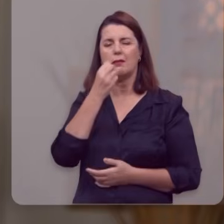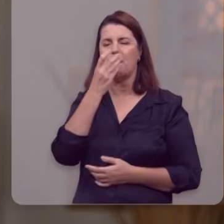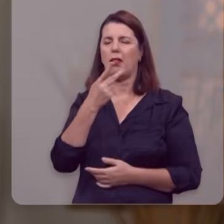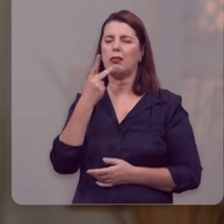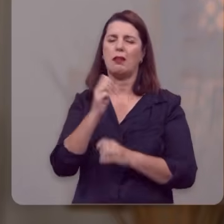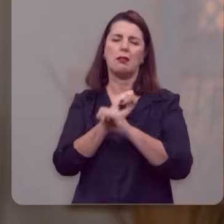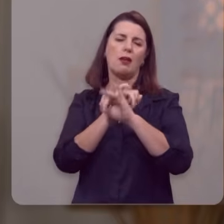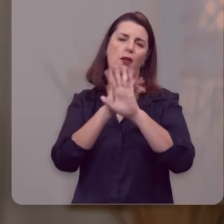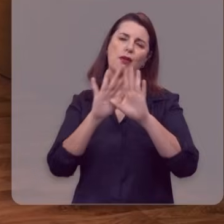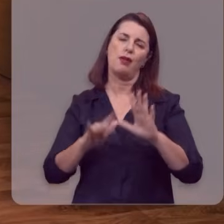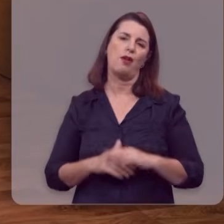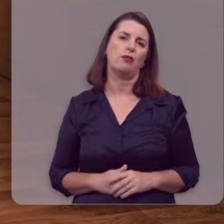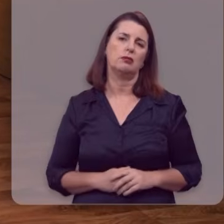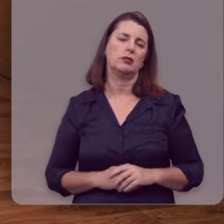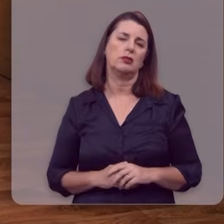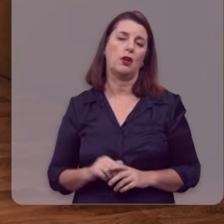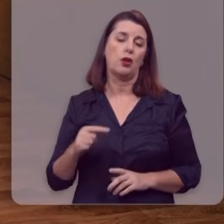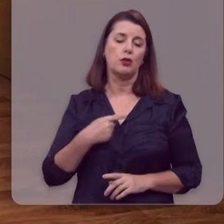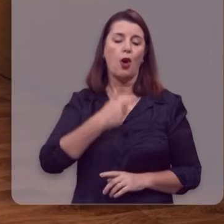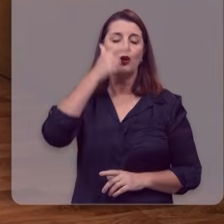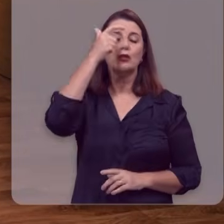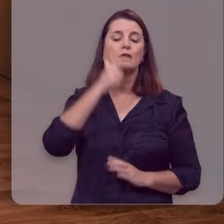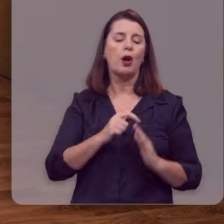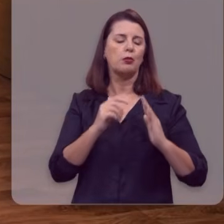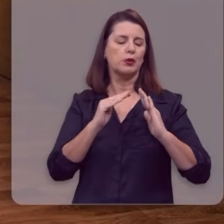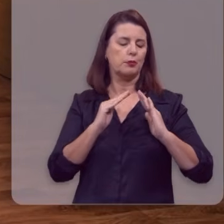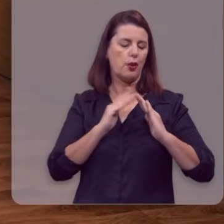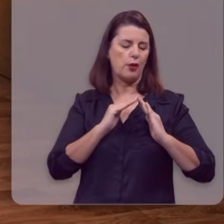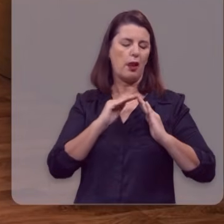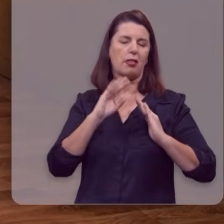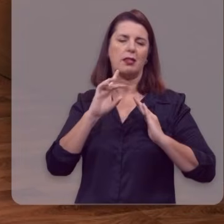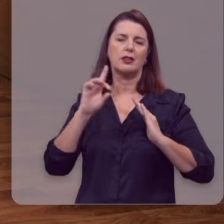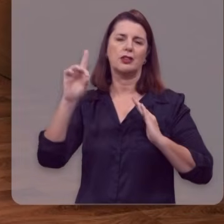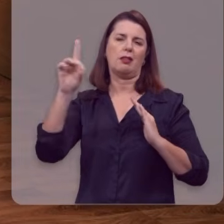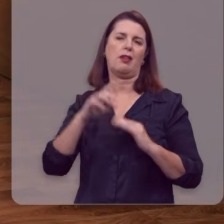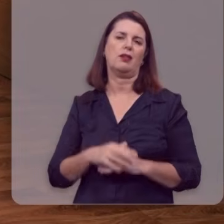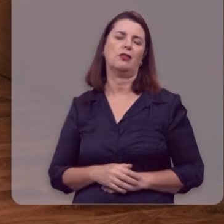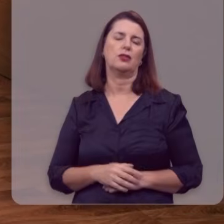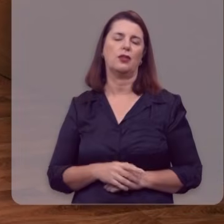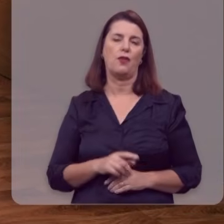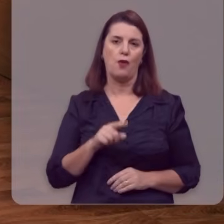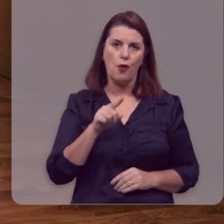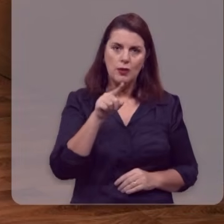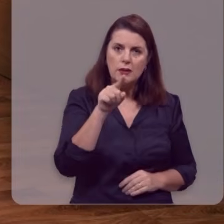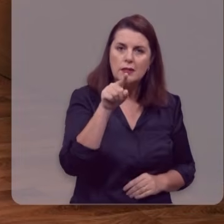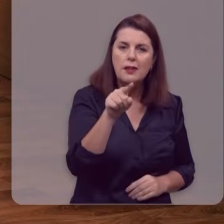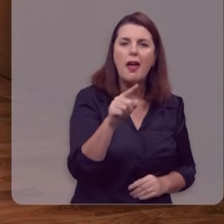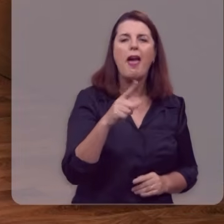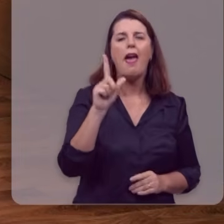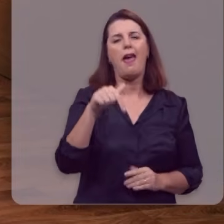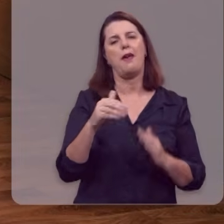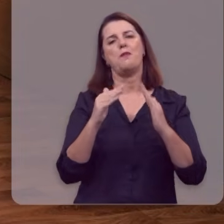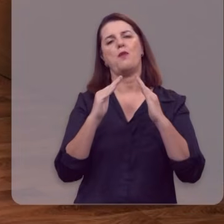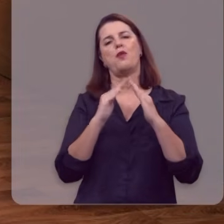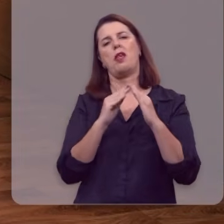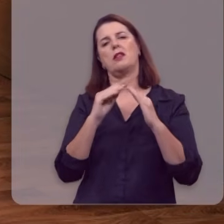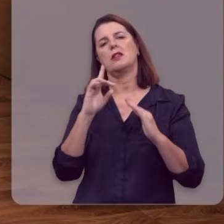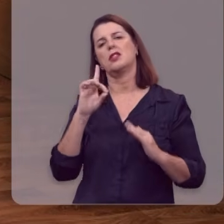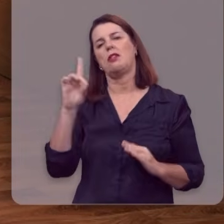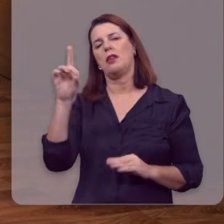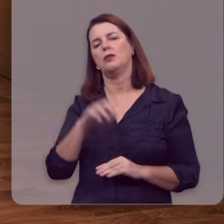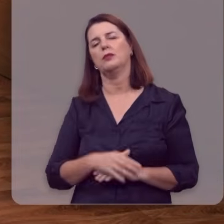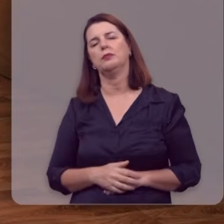gloriosa. Nós somos morada de Deus. Você é morada de